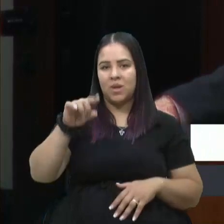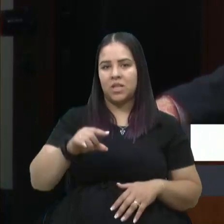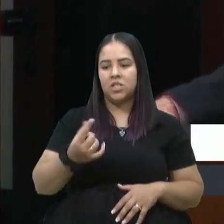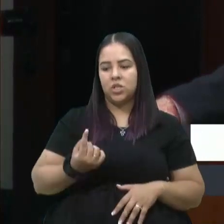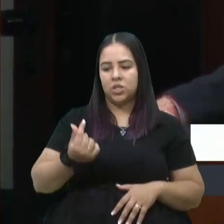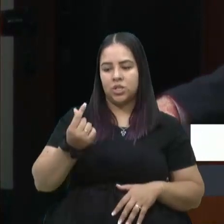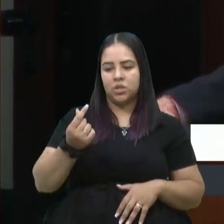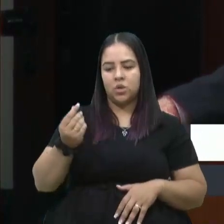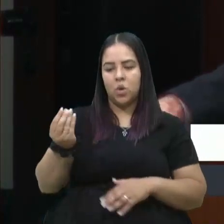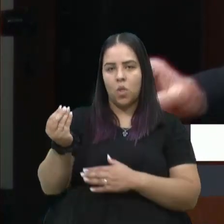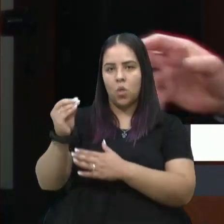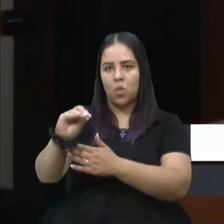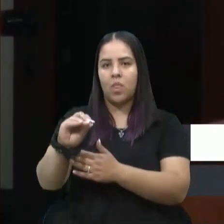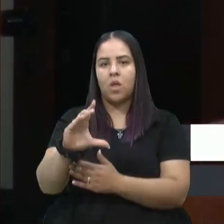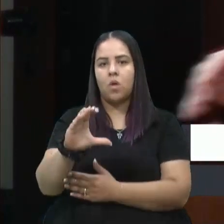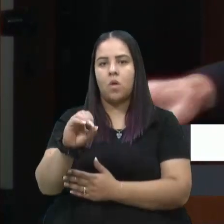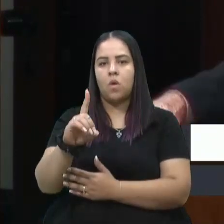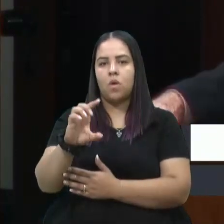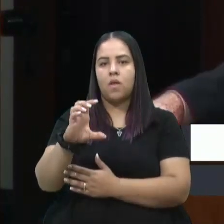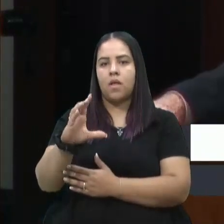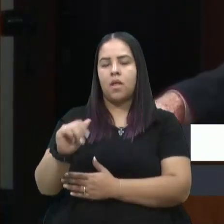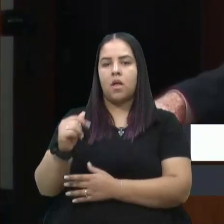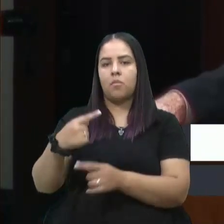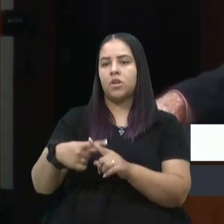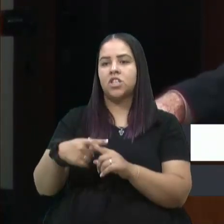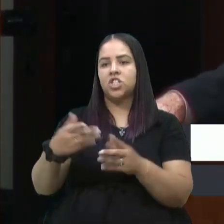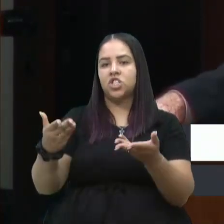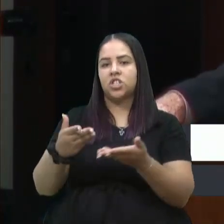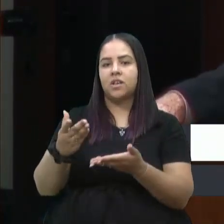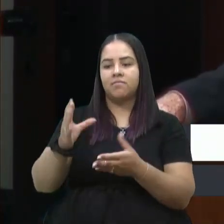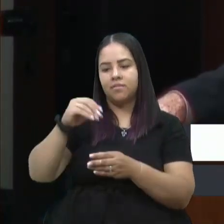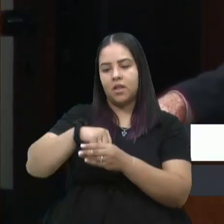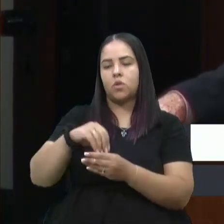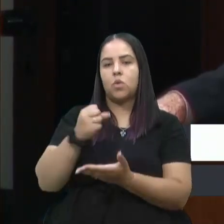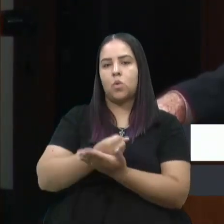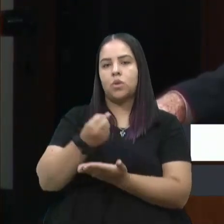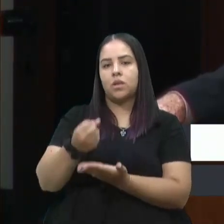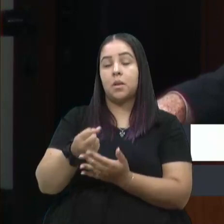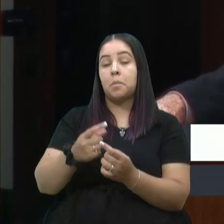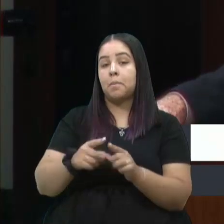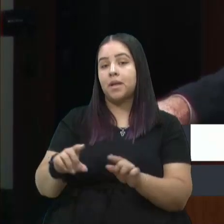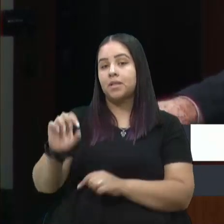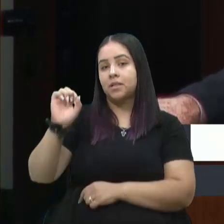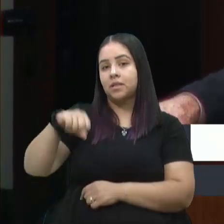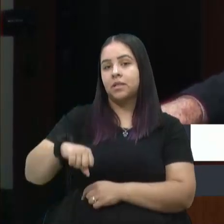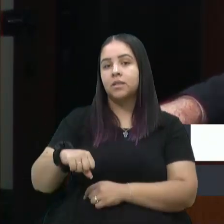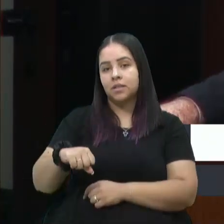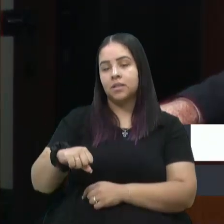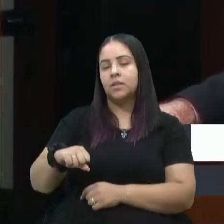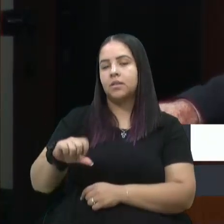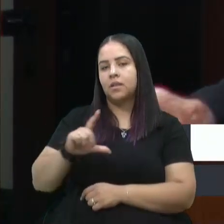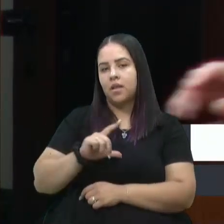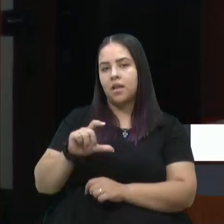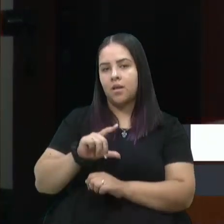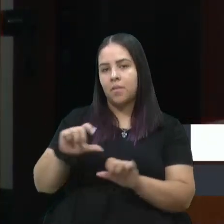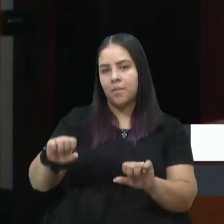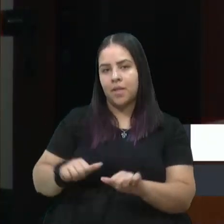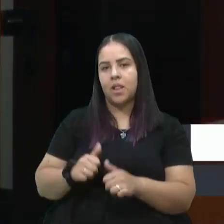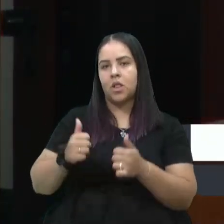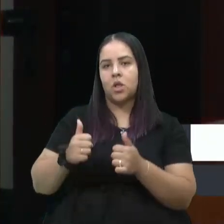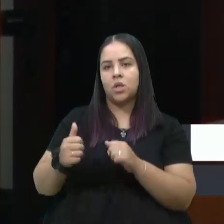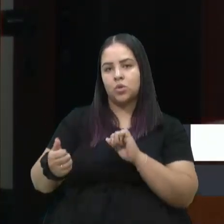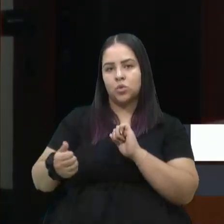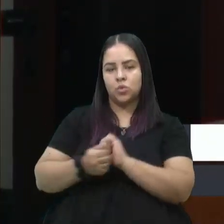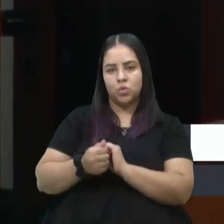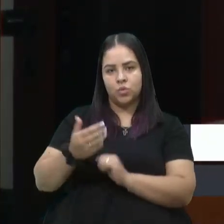Codeca, porque isso já fazia parte do contrato. Mas houve sim uma melhora. Junto